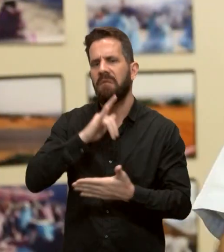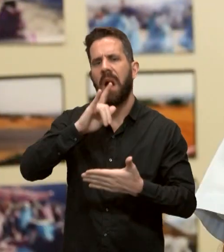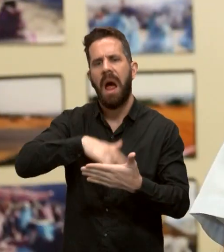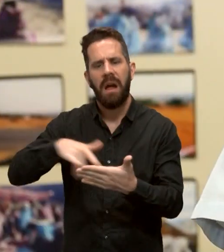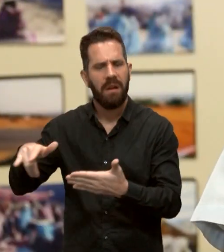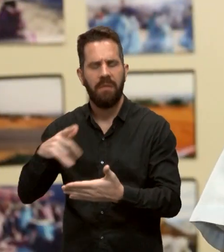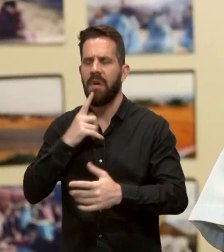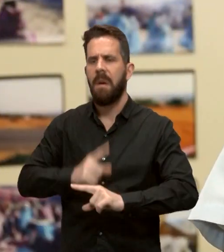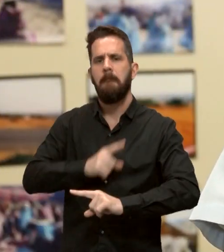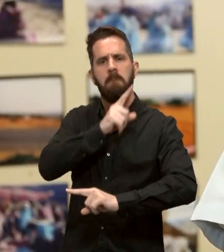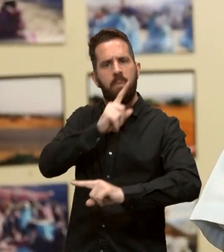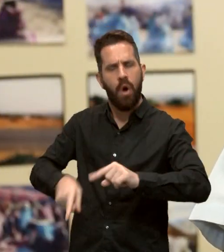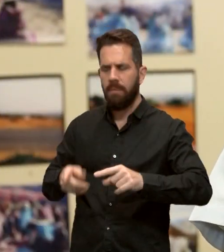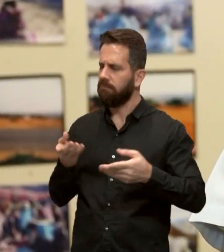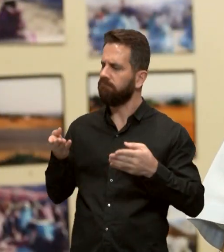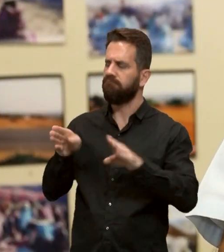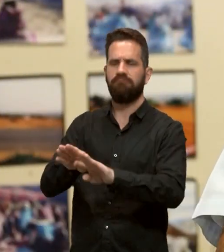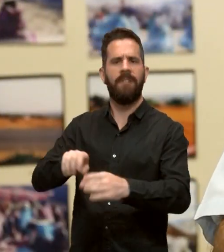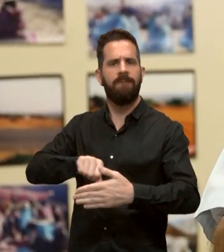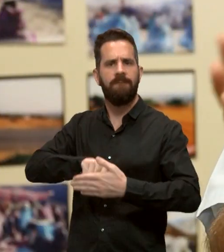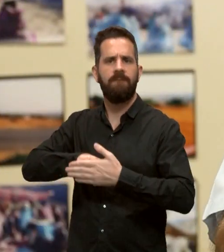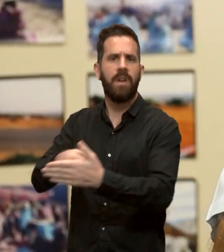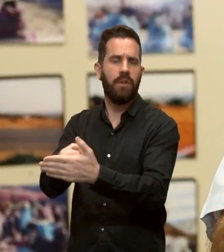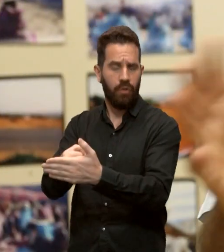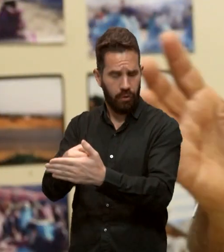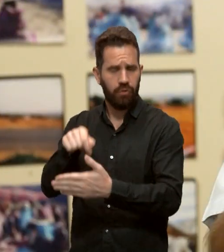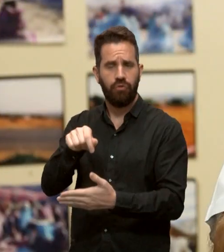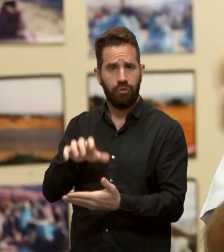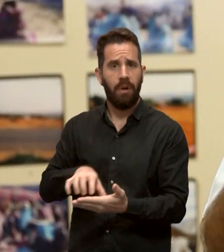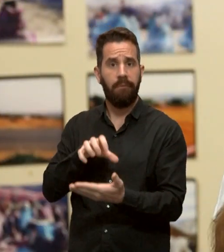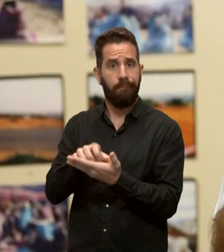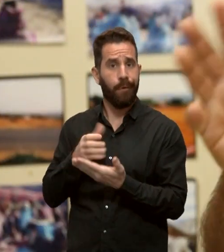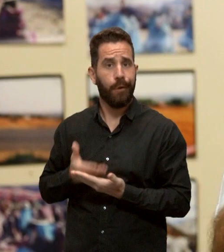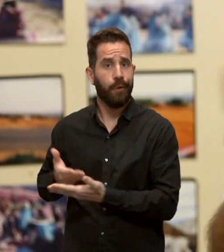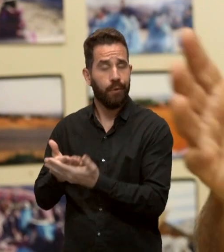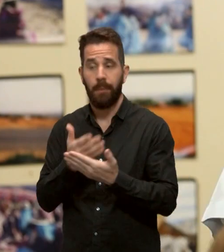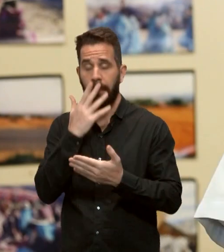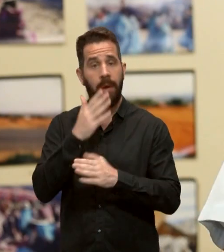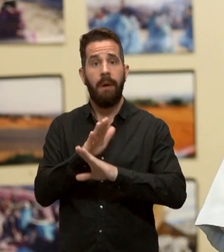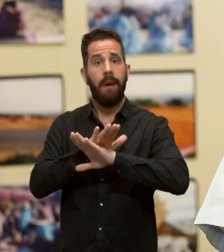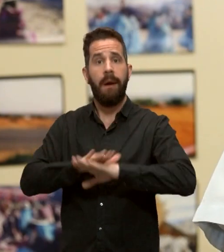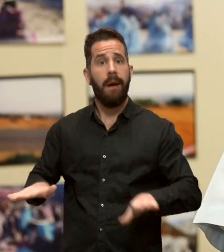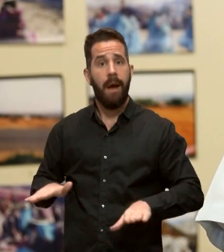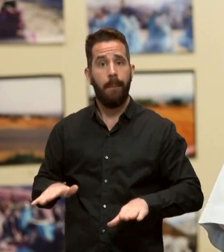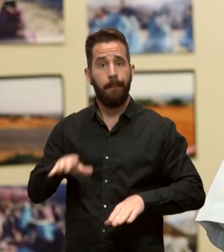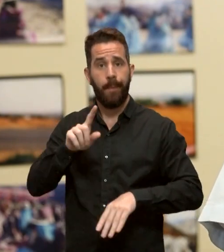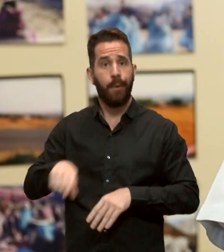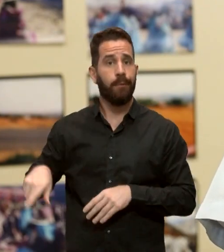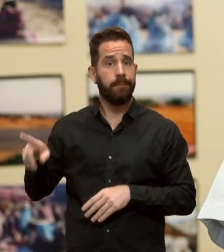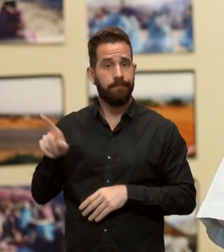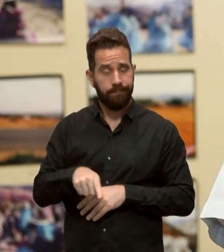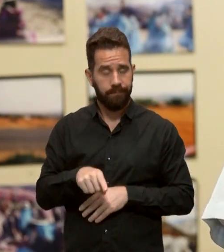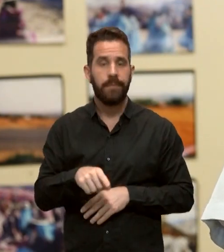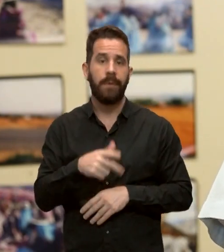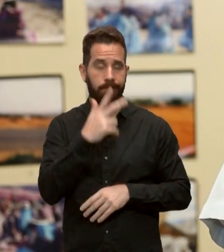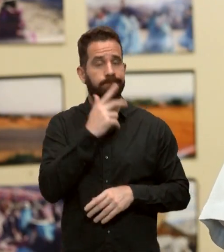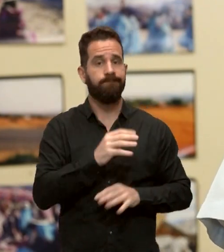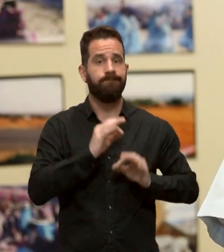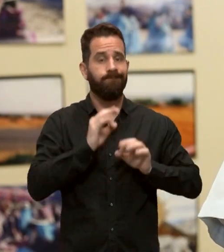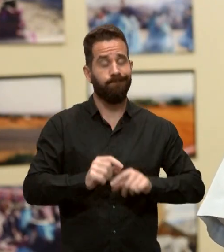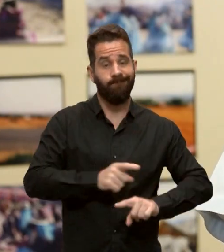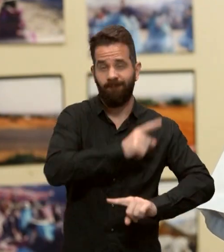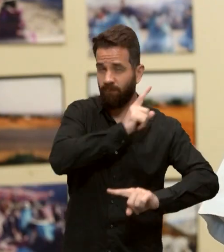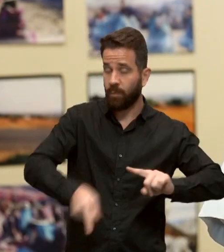de funcionar o Centro de Estudos Sociais e Políticas. A gente acabou, não funcionou mais. Repressão, quer